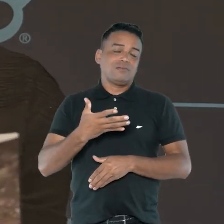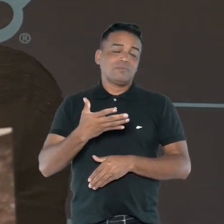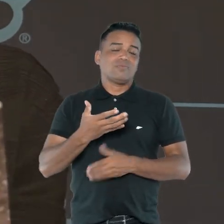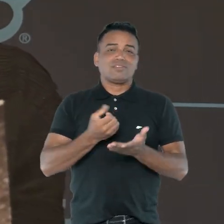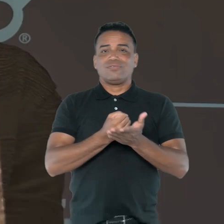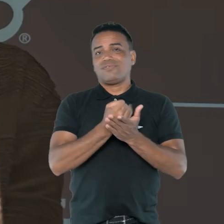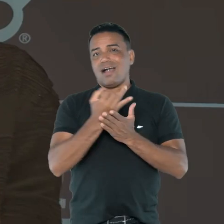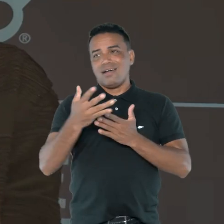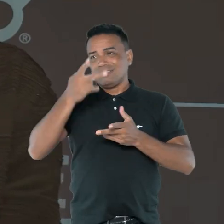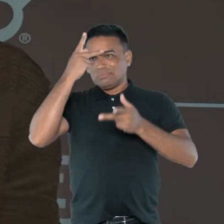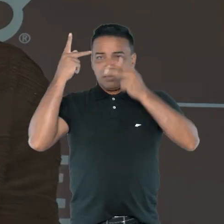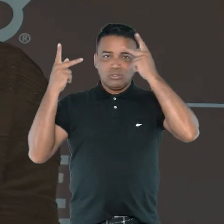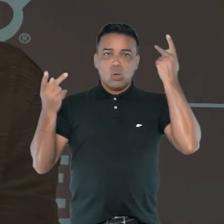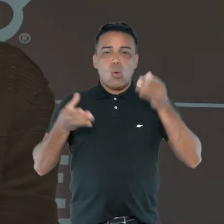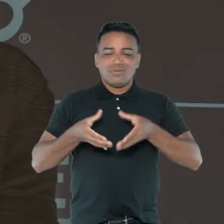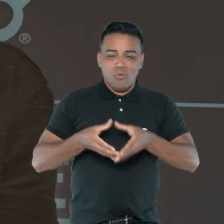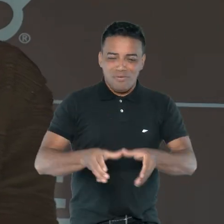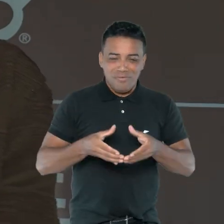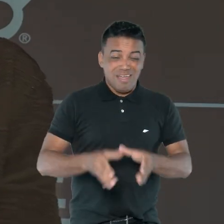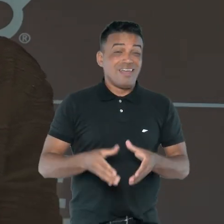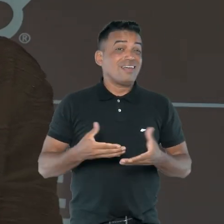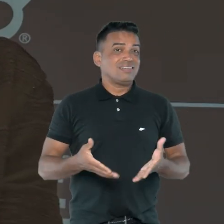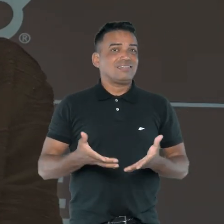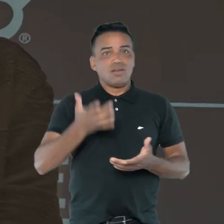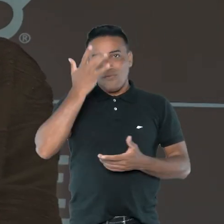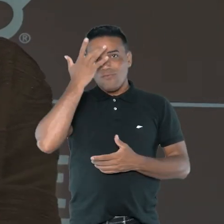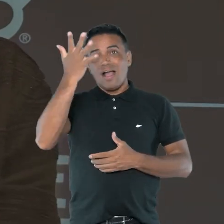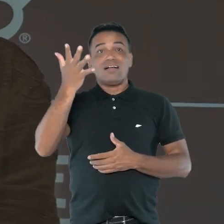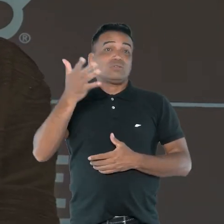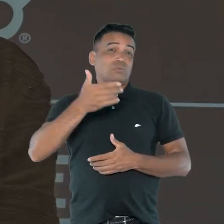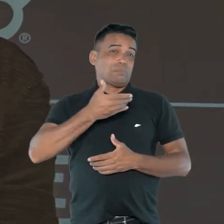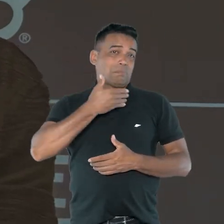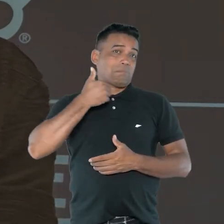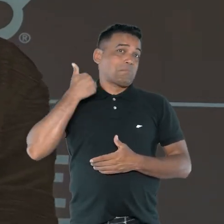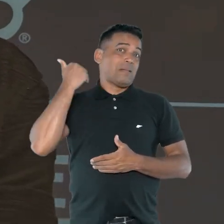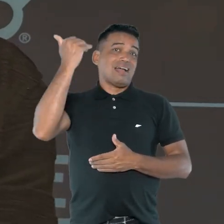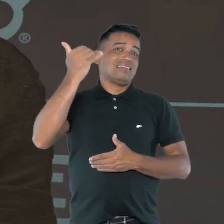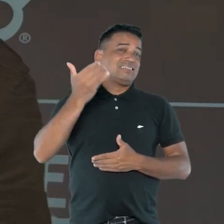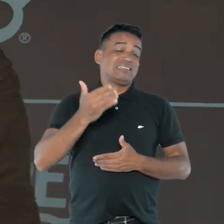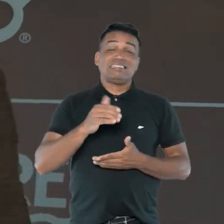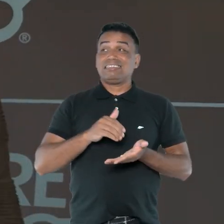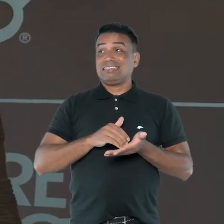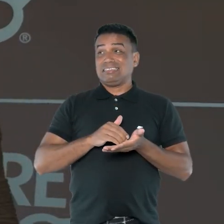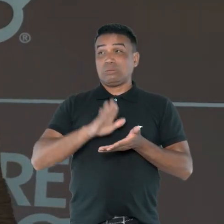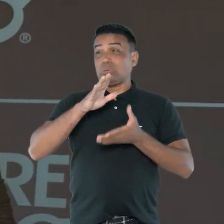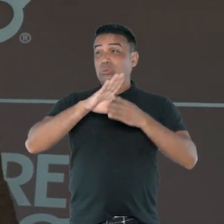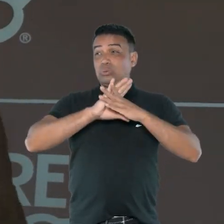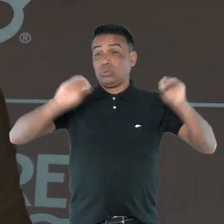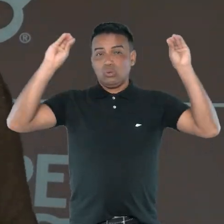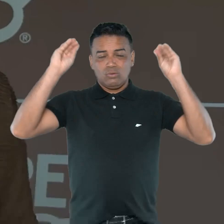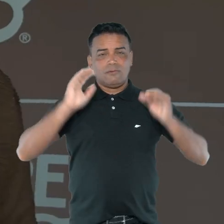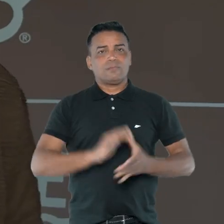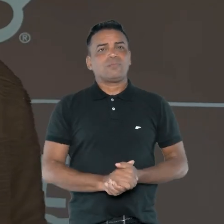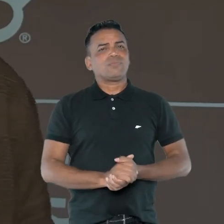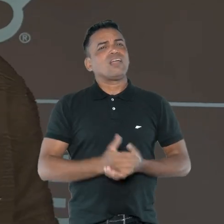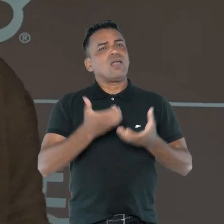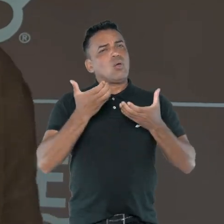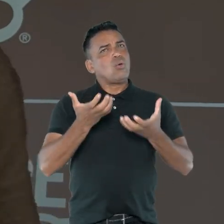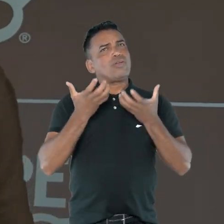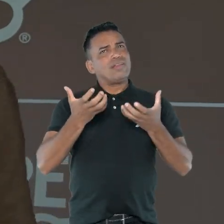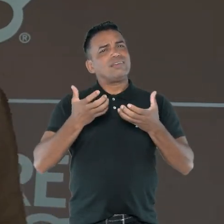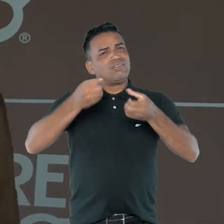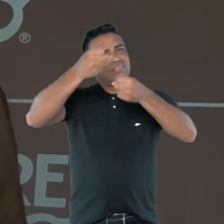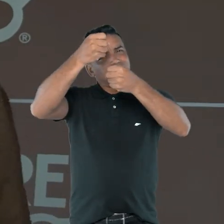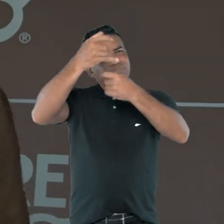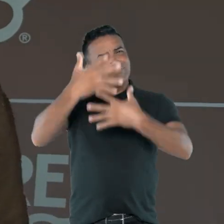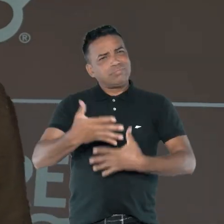exemplo. E com diversas outras pessoas que seria mais fácil se não existissem. Queria que